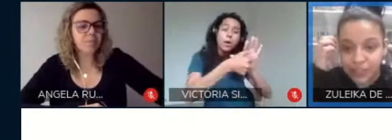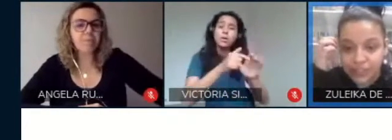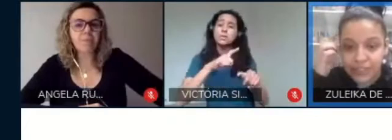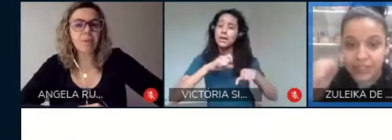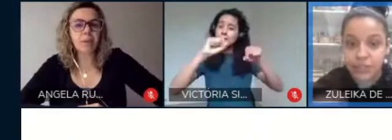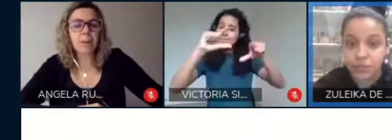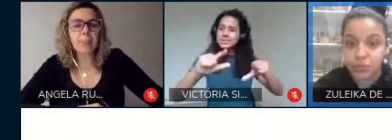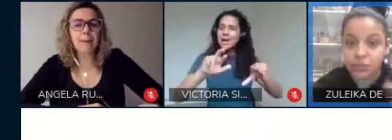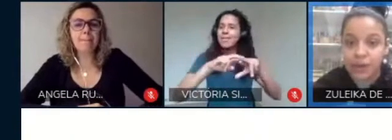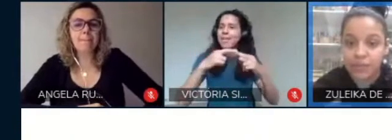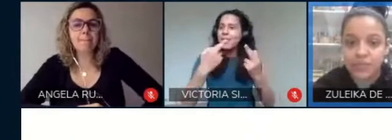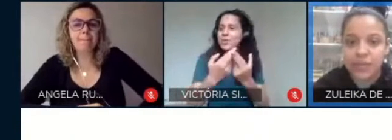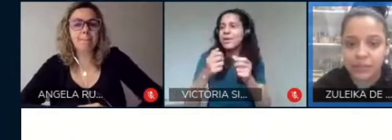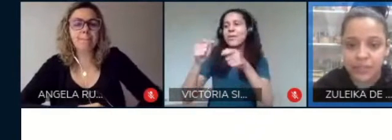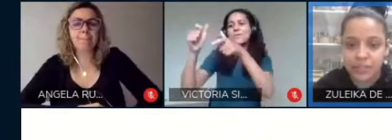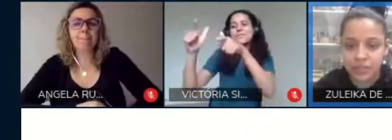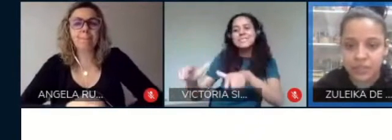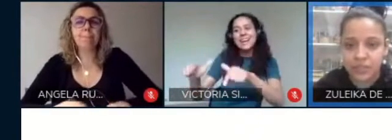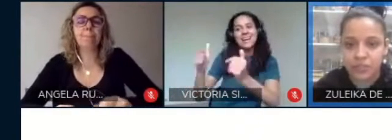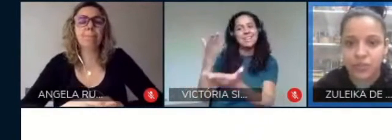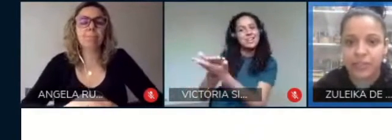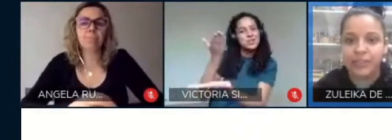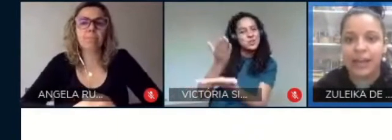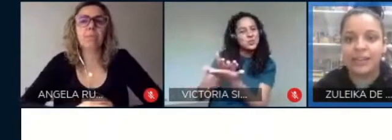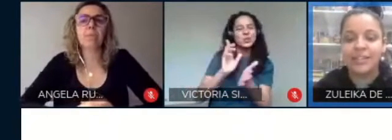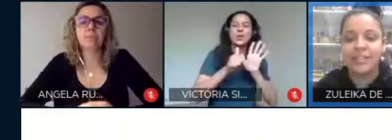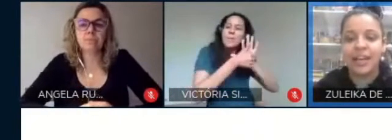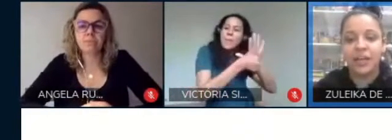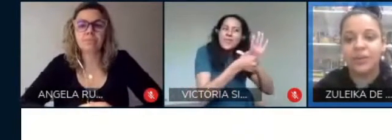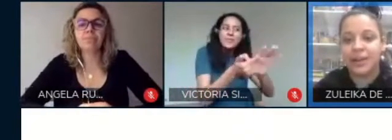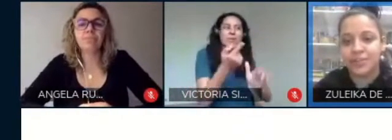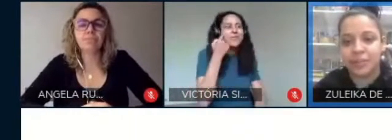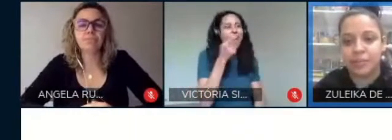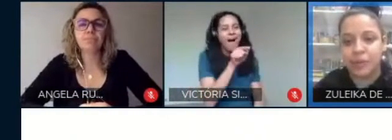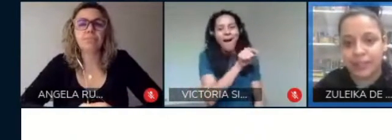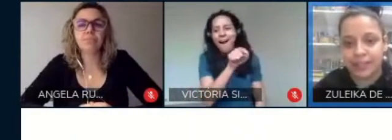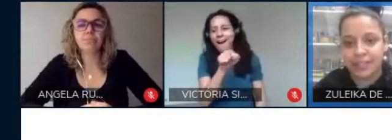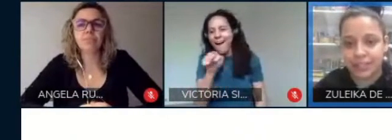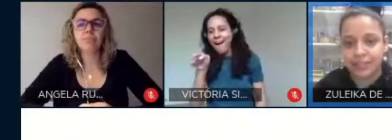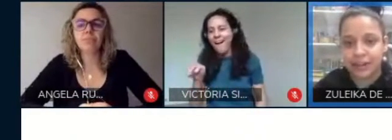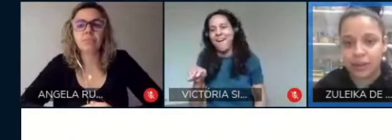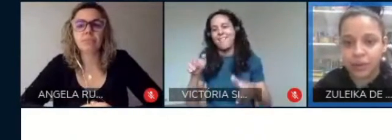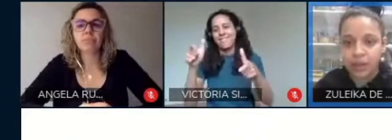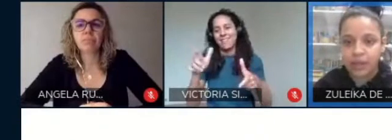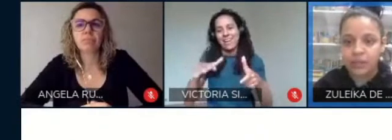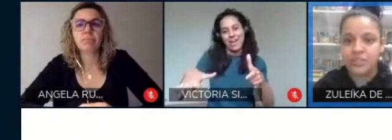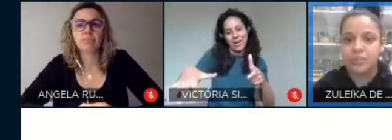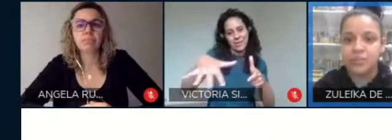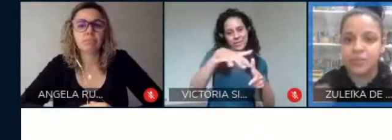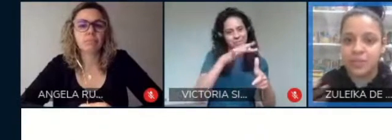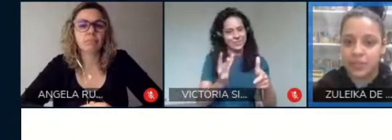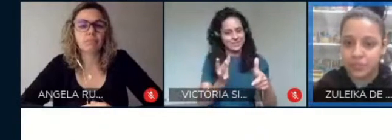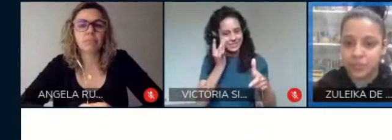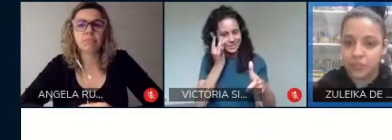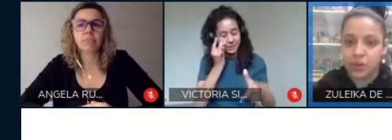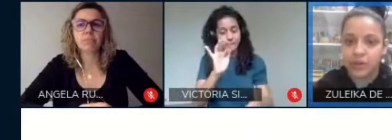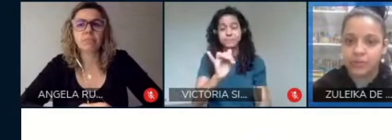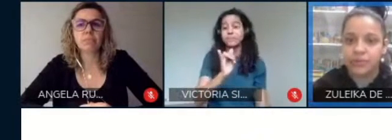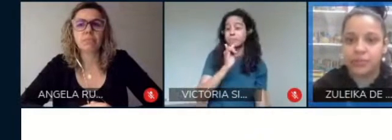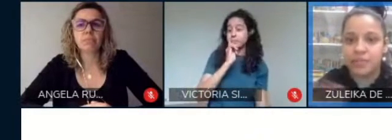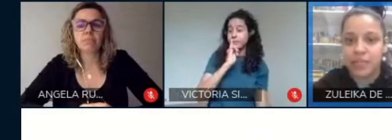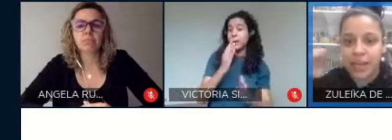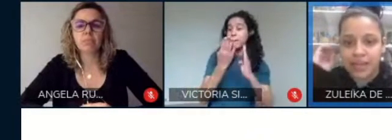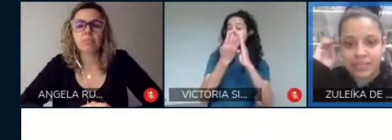trabalhos em grupo, enfim, né? Isso tudo é mostrado nessas visitas orientadas. No caso da Biblioteca Central, nós temos um